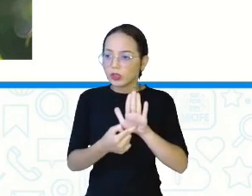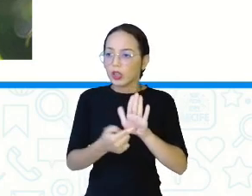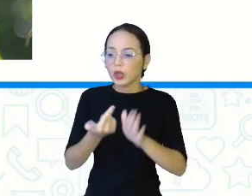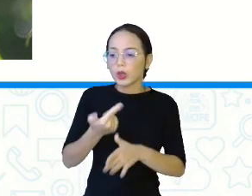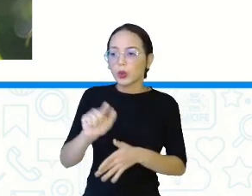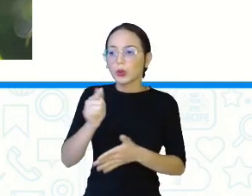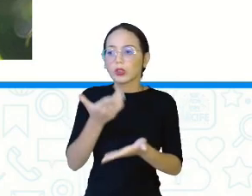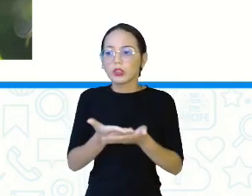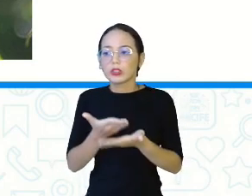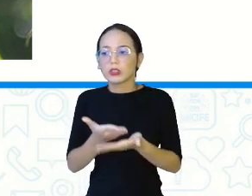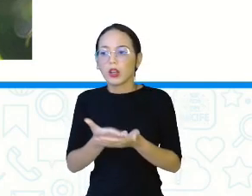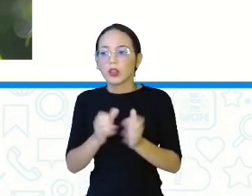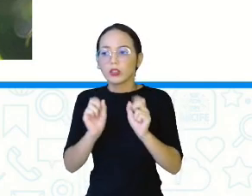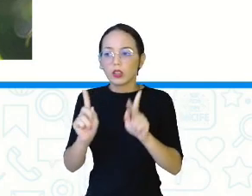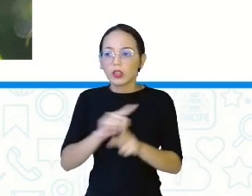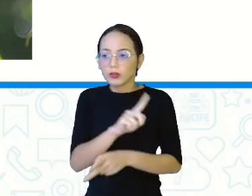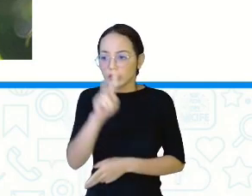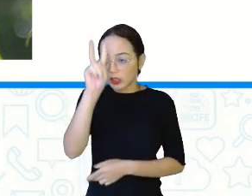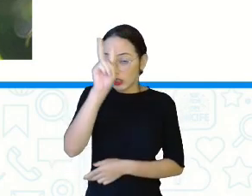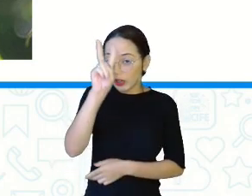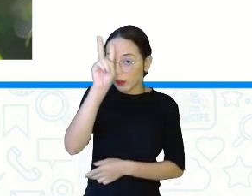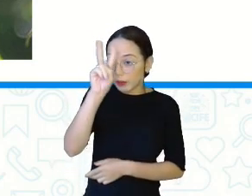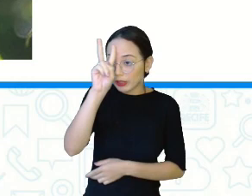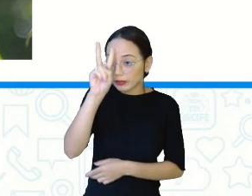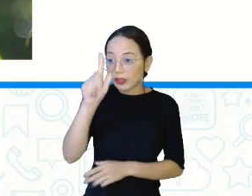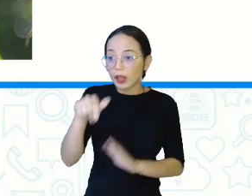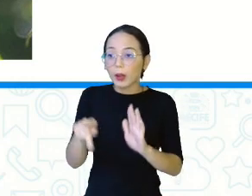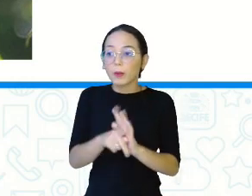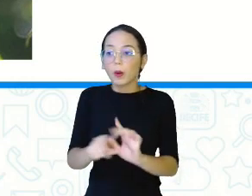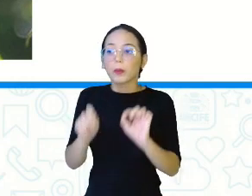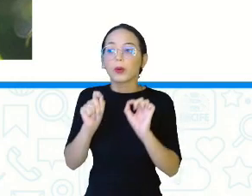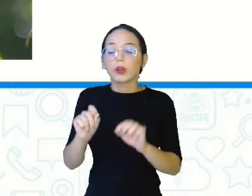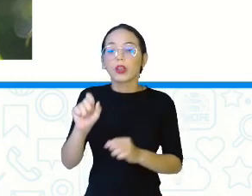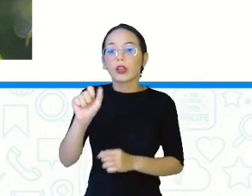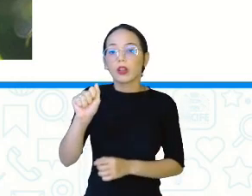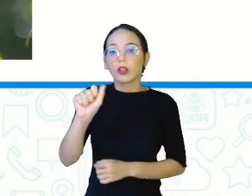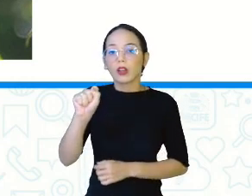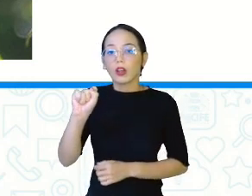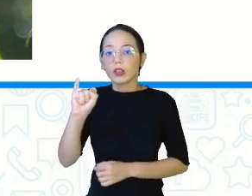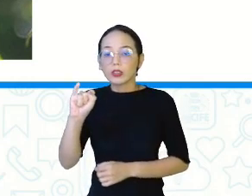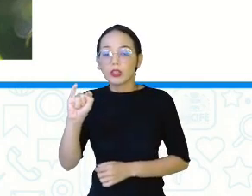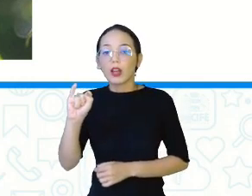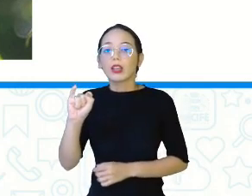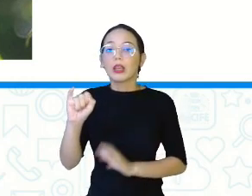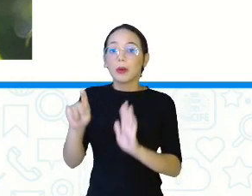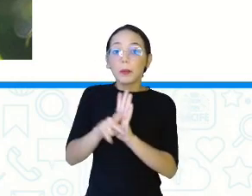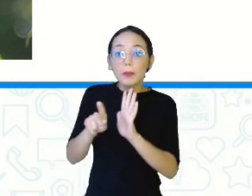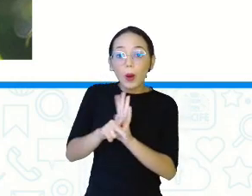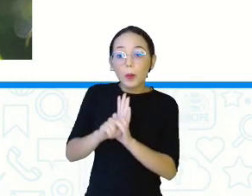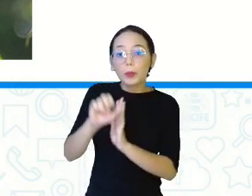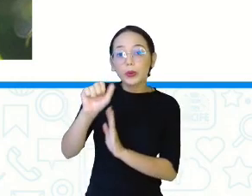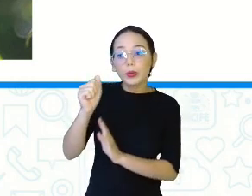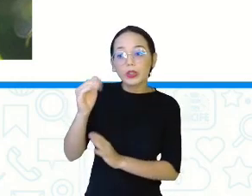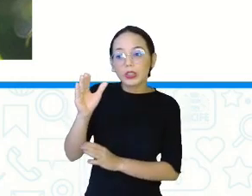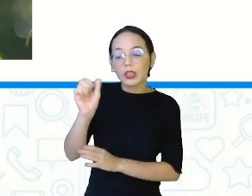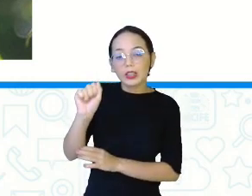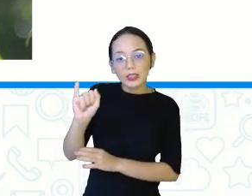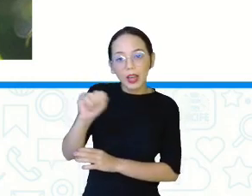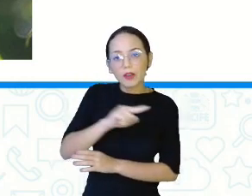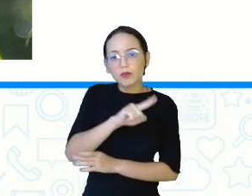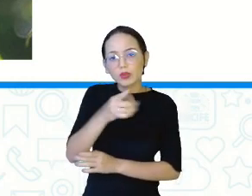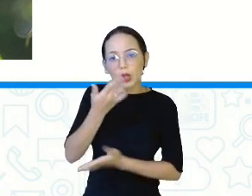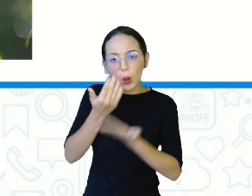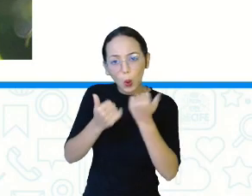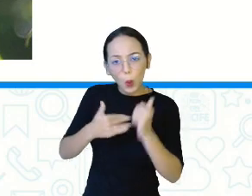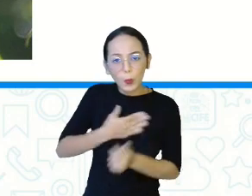em outras aulas. Você lembra? Isso aí é uma açaizeira, é o pé do açaí, gente. Aquele açaí que